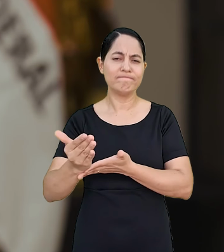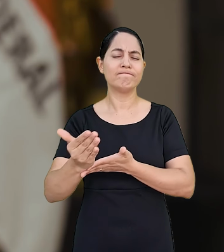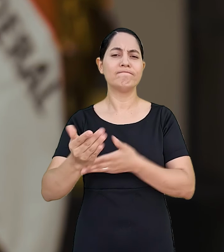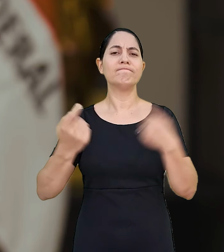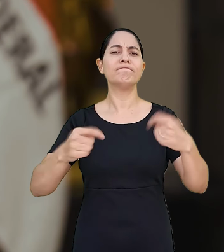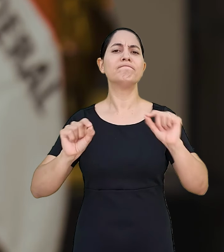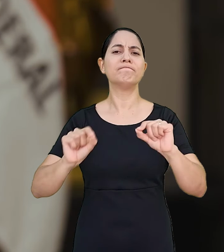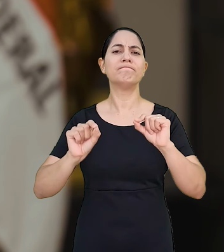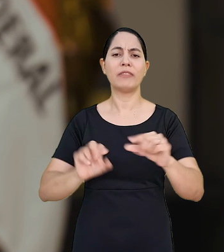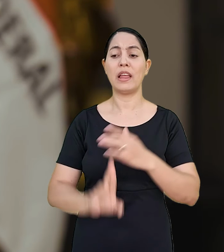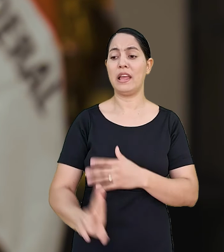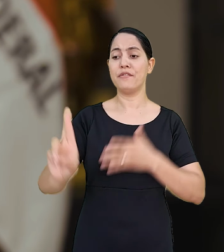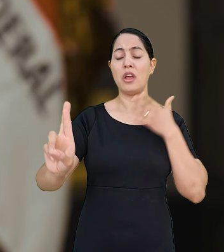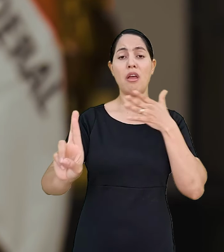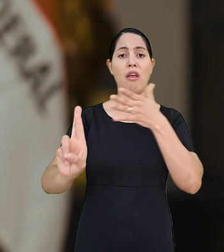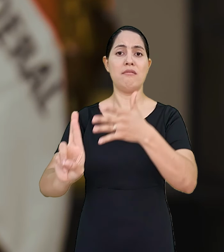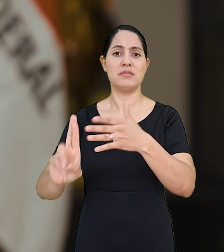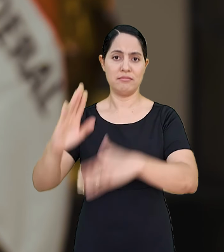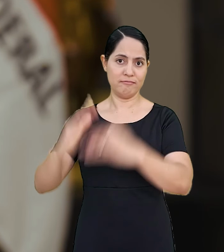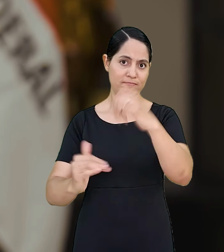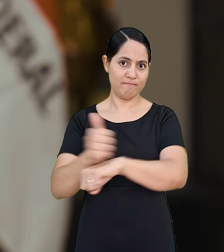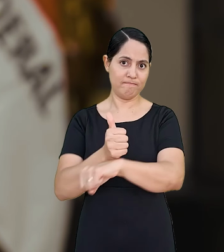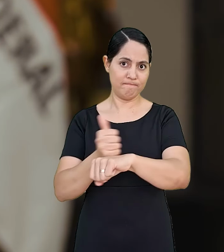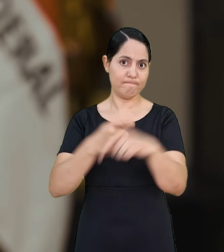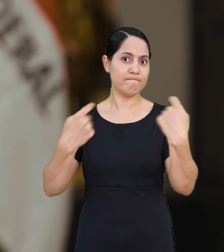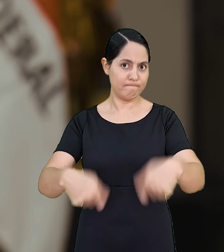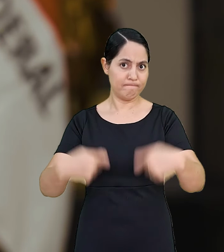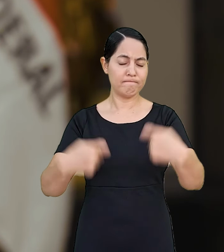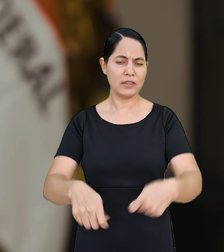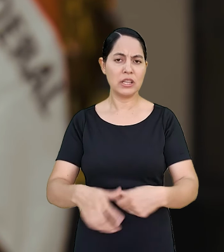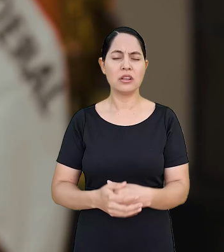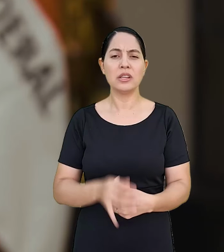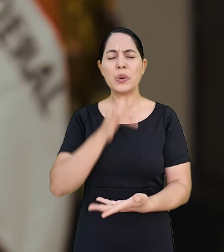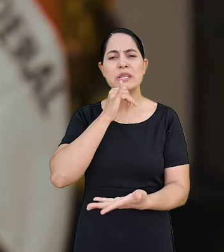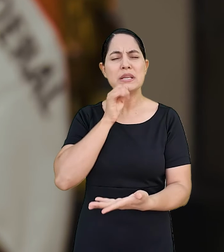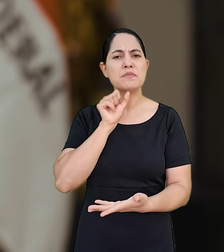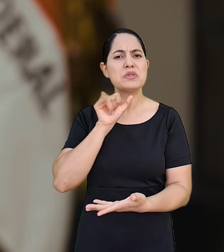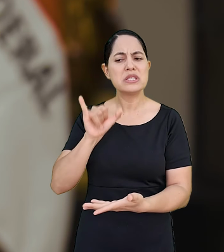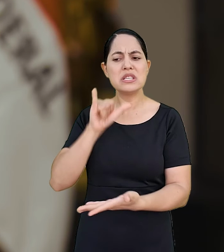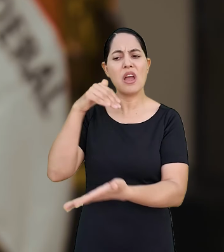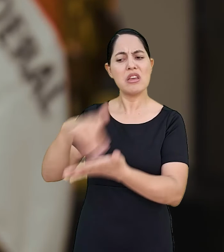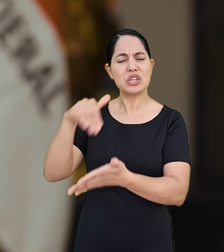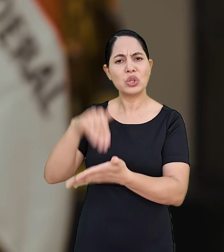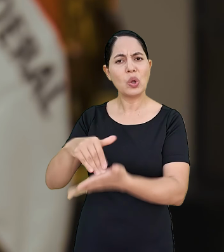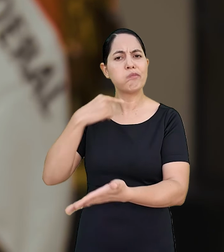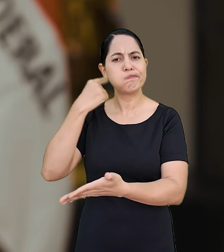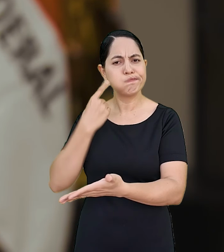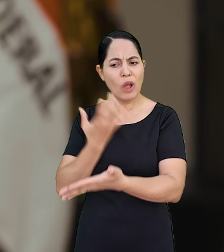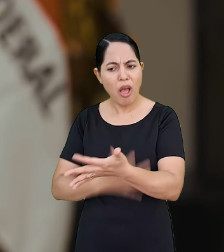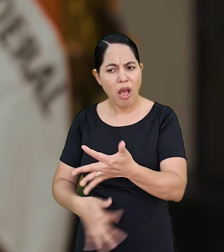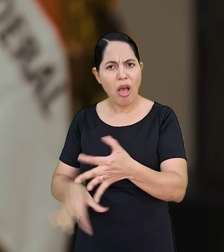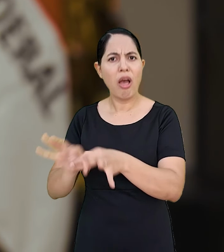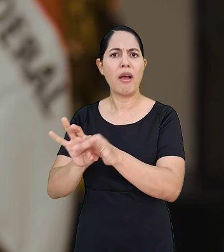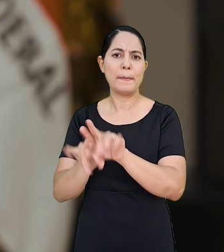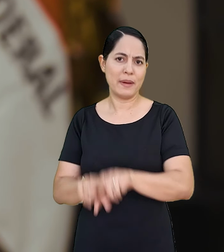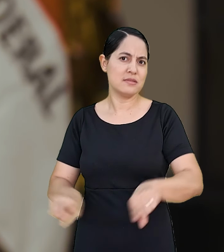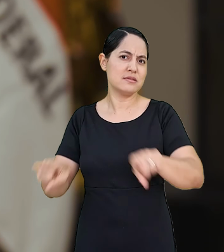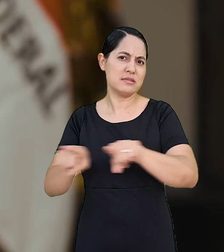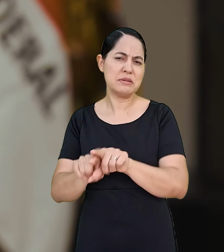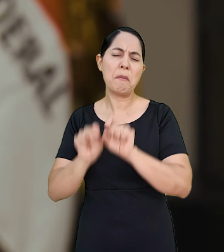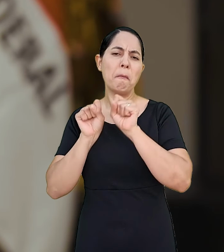busque referências na profissão. Se você tiver a oportunidade de se unir a um escritório ou se unir a um advogado que já tenha